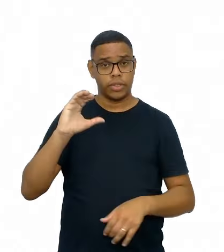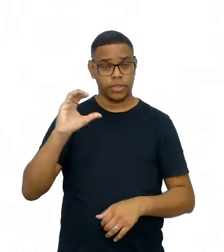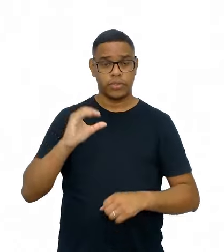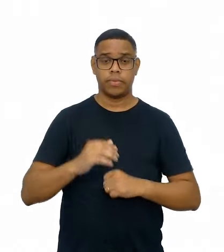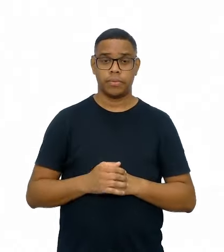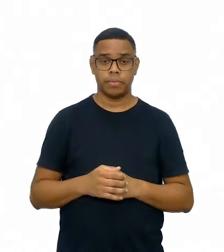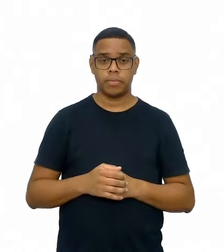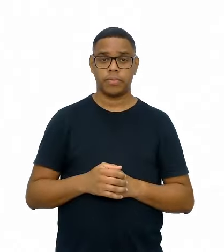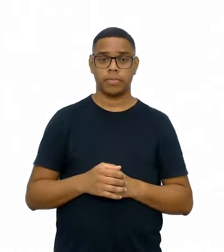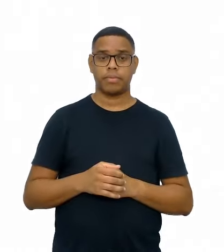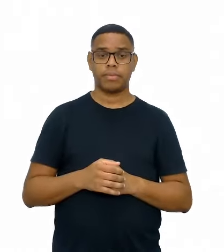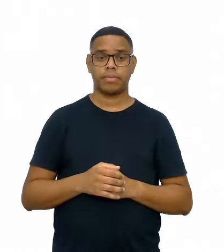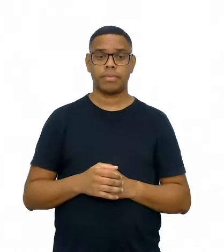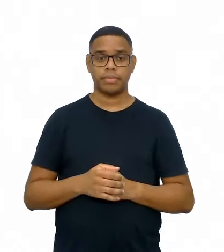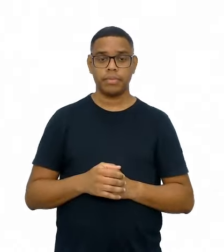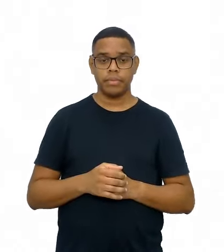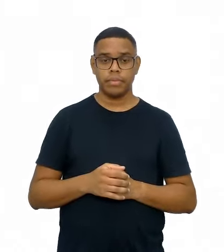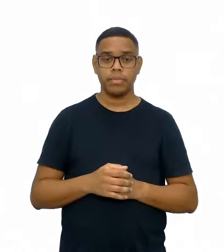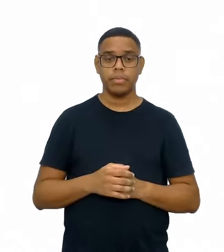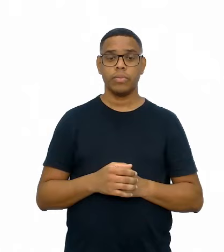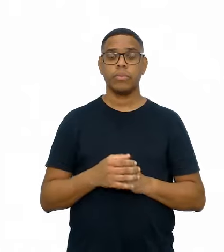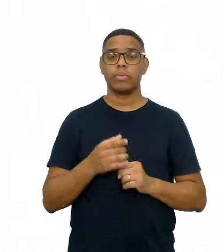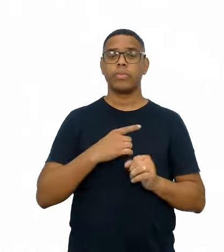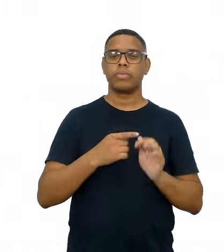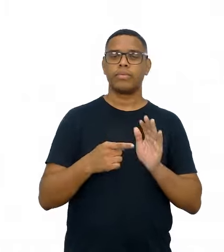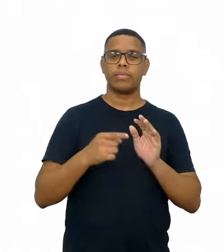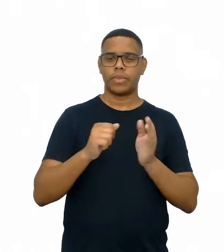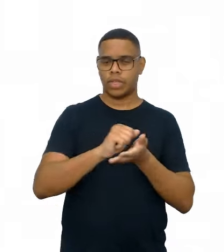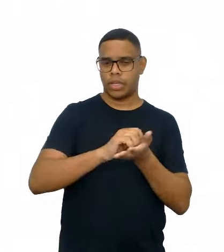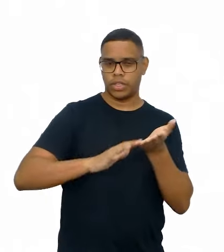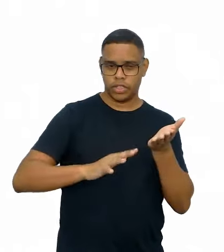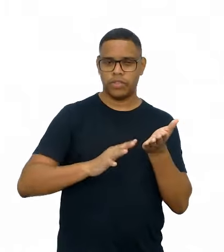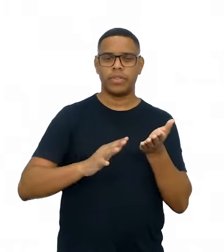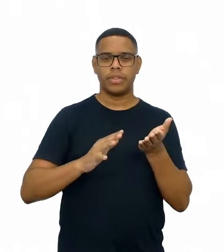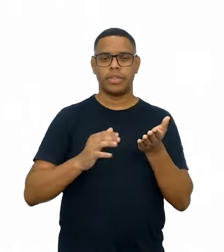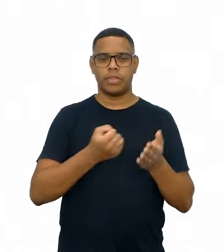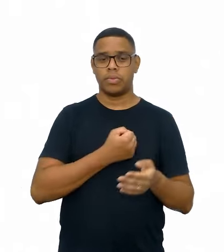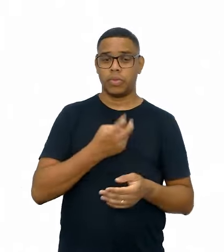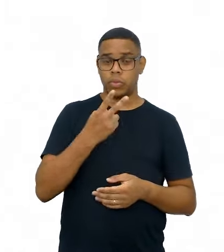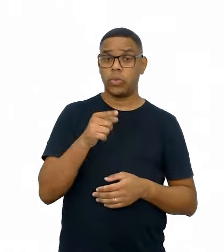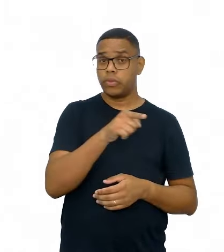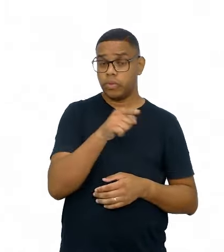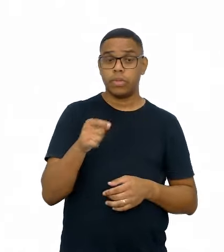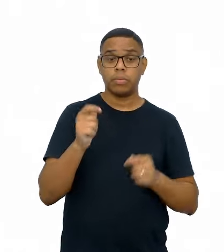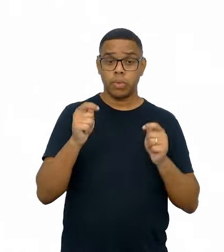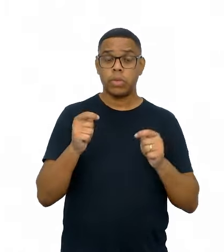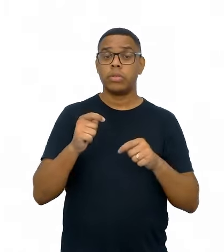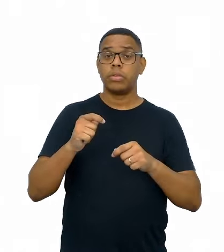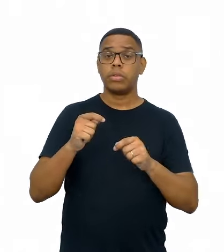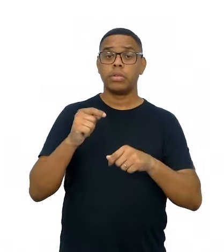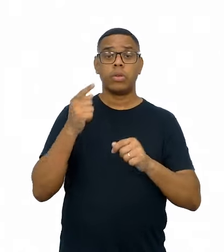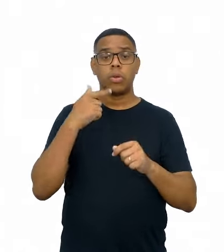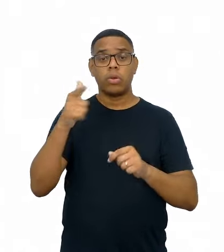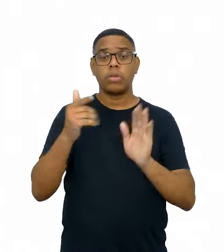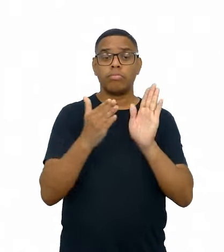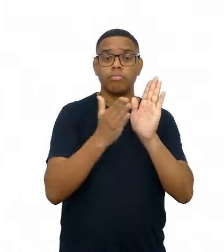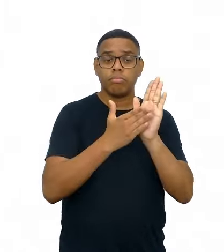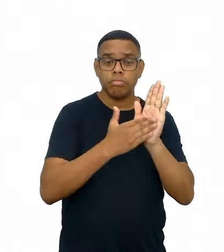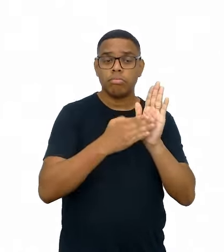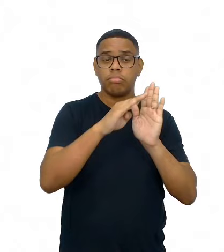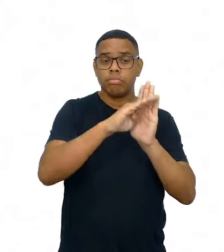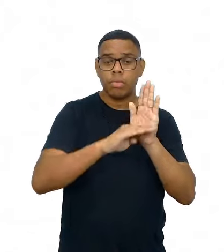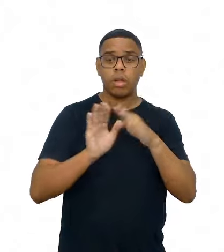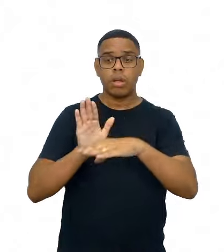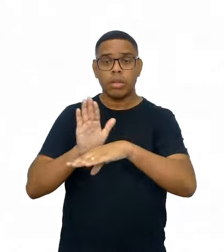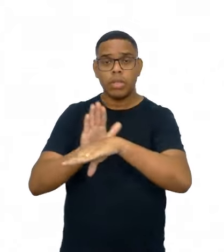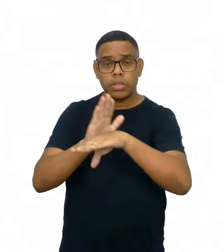podem propor outras que apoiem os estudantes a adentrarem nesse universo da divulgação científica e a